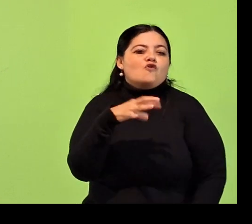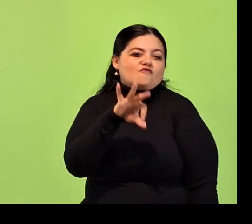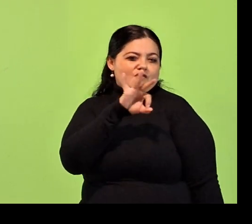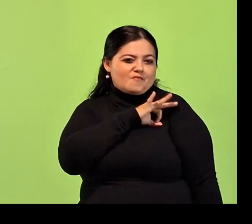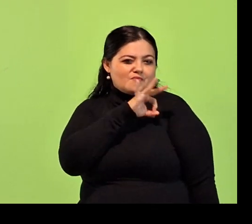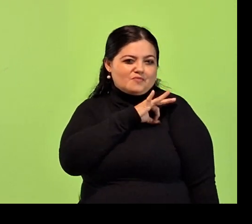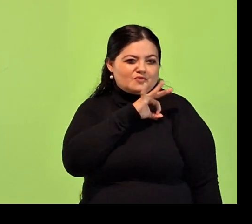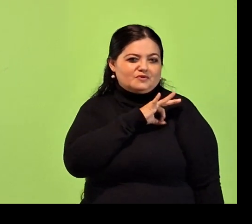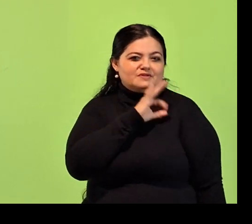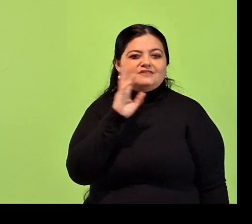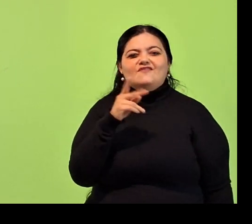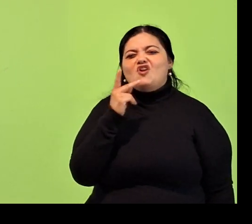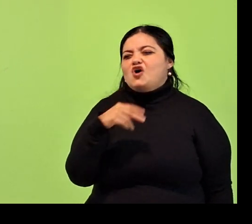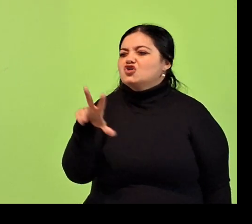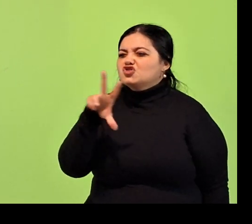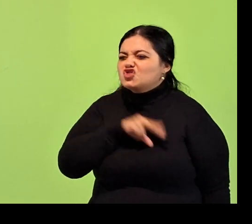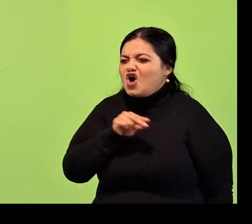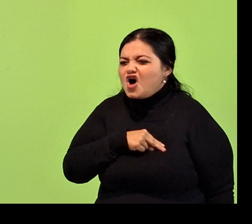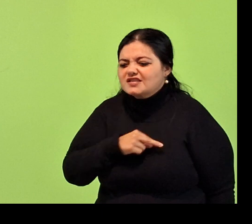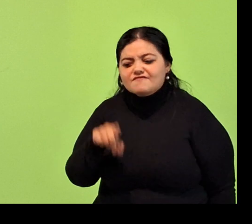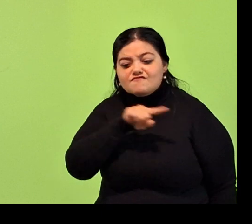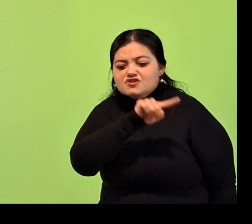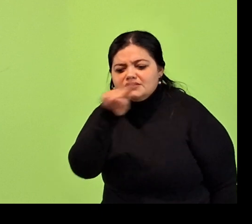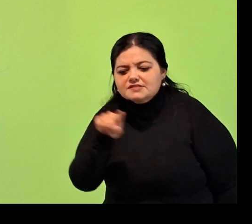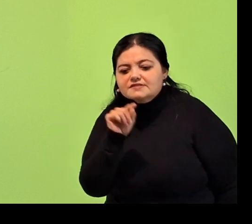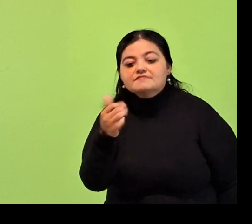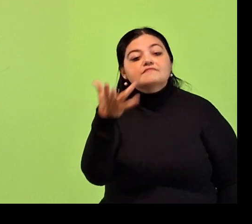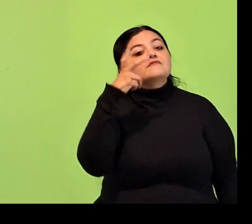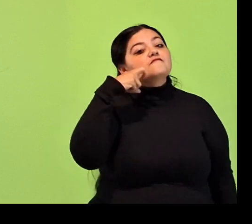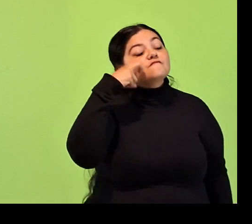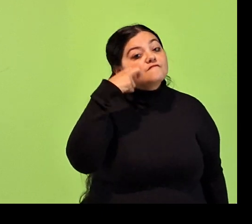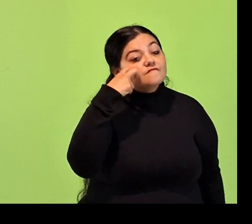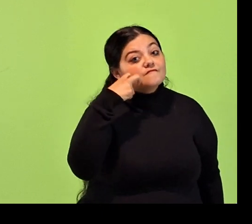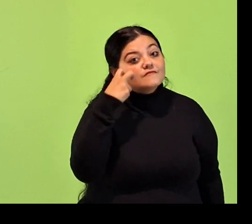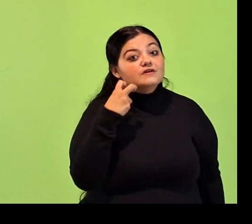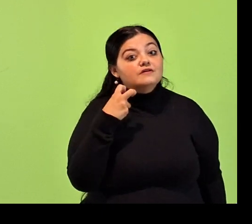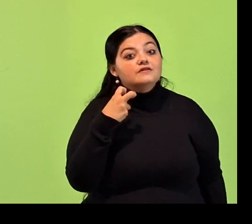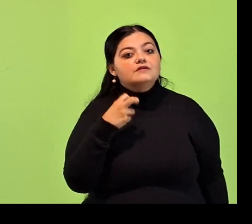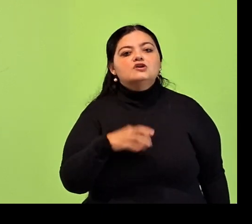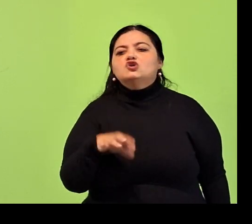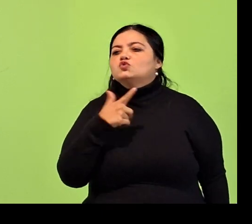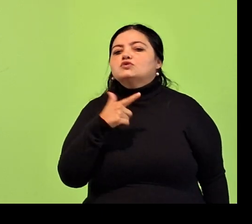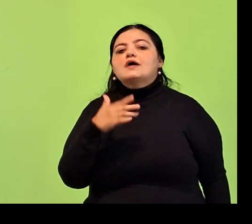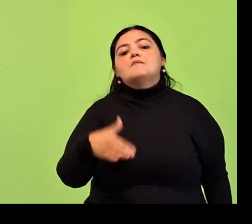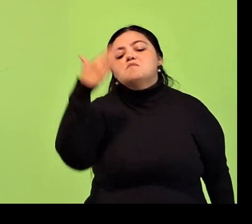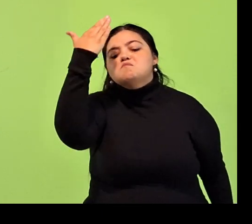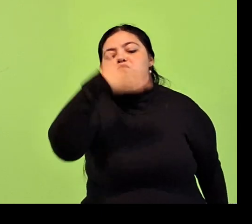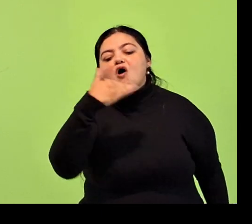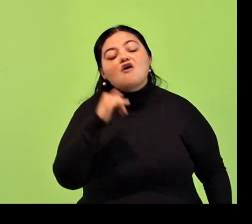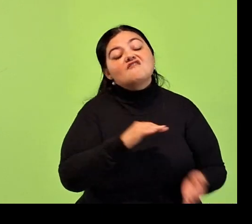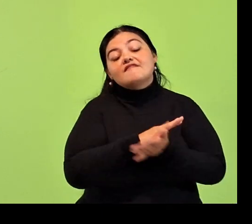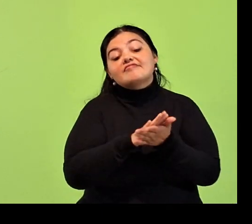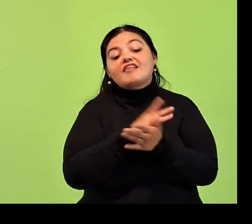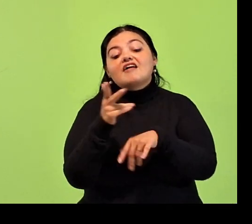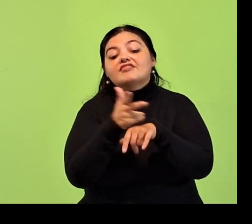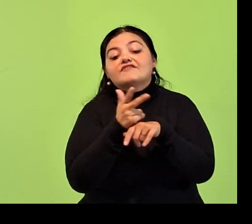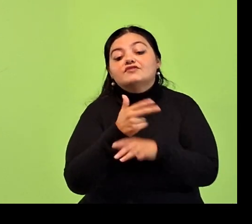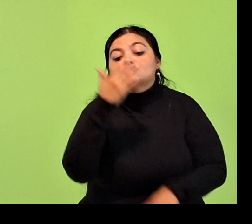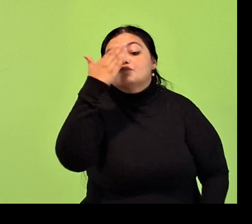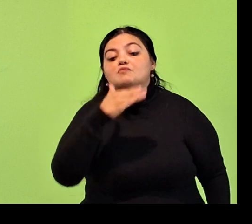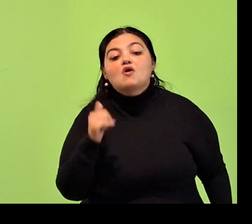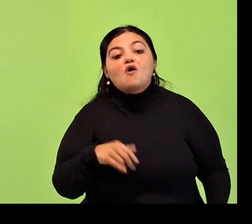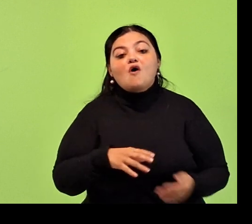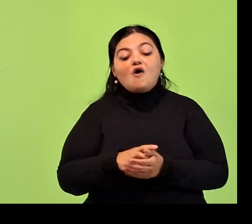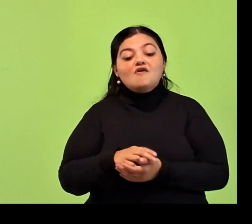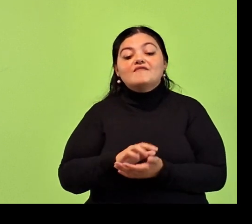repetissem. Esse caso é uma vergonha. O processo não se sustenta. Não tem nenhuma prova material de sacrifício.